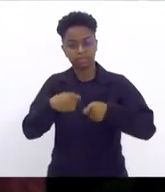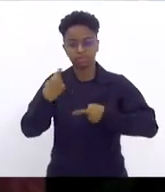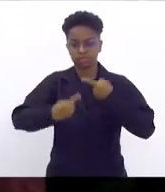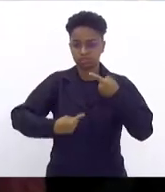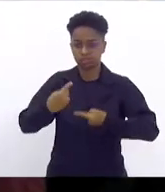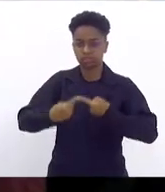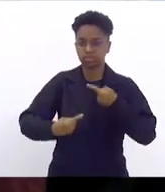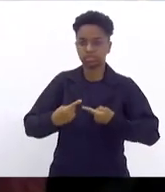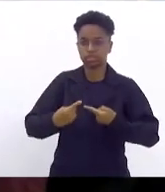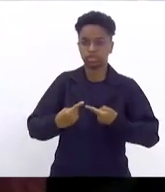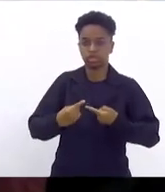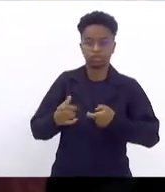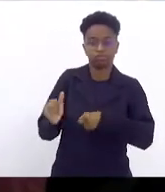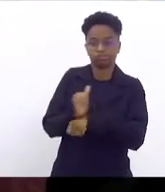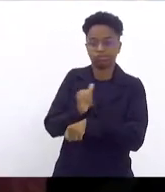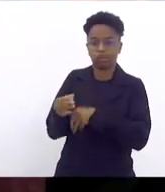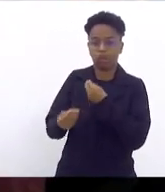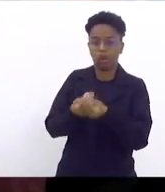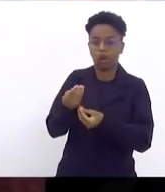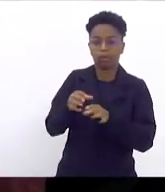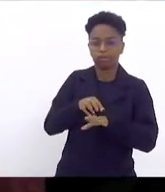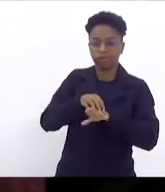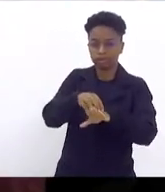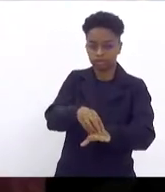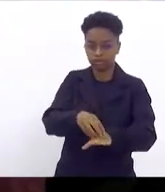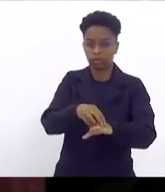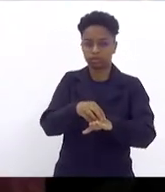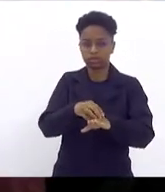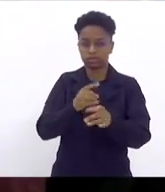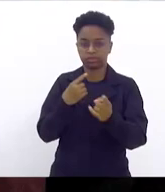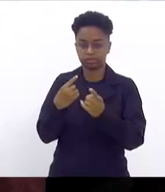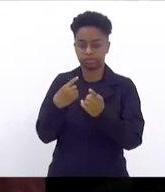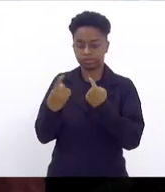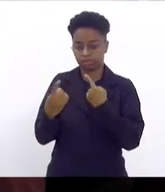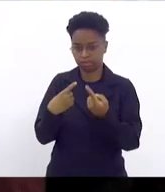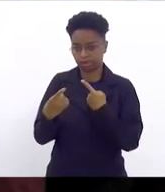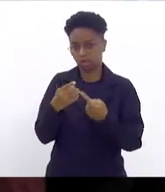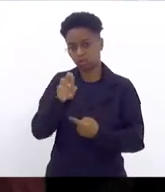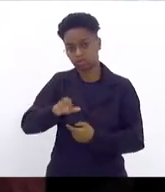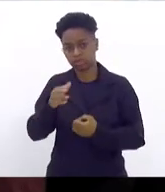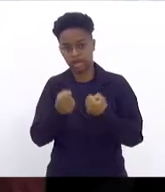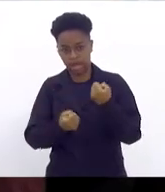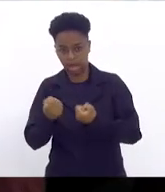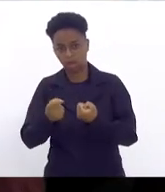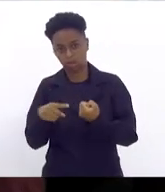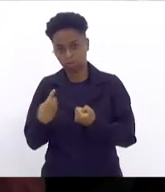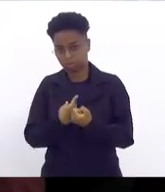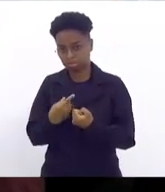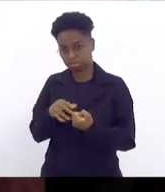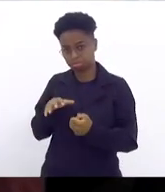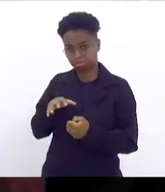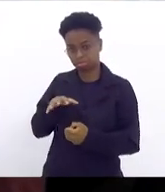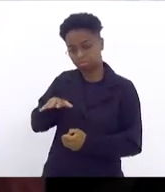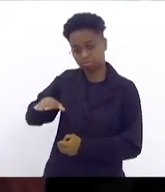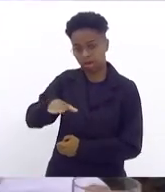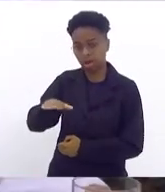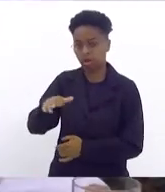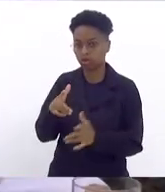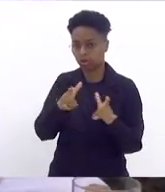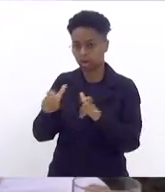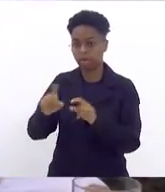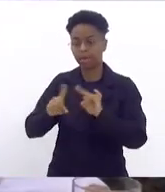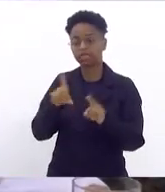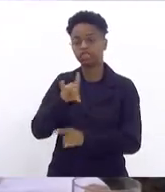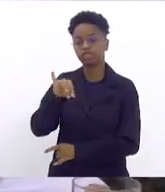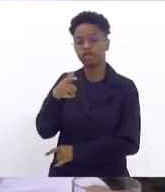alternativa ao transporte rodoviário individual, especialmente, né, o uso de carros para a gente se locomover. E o dia 22 de setembro é